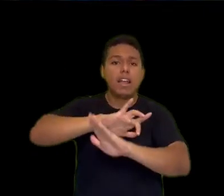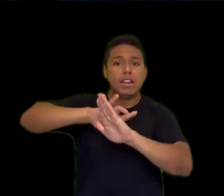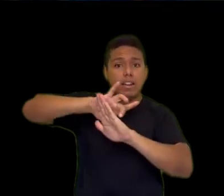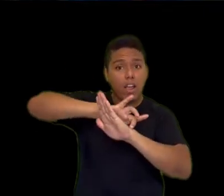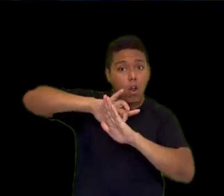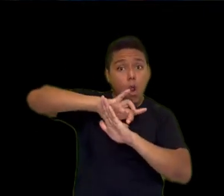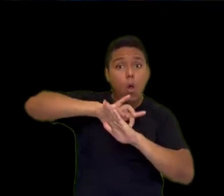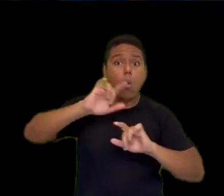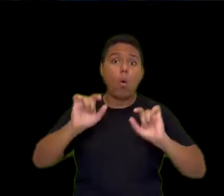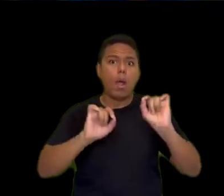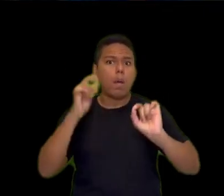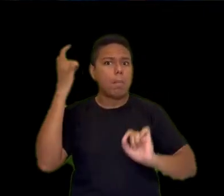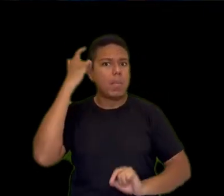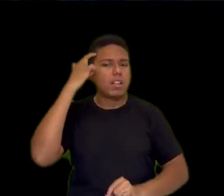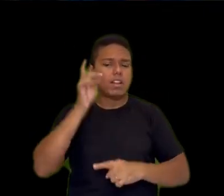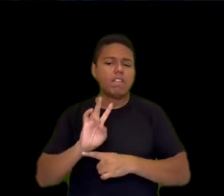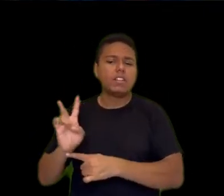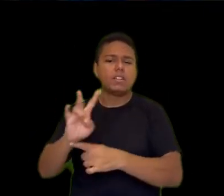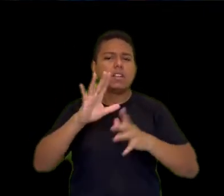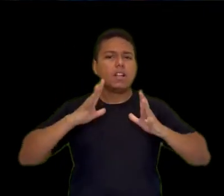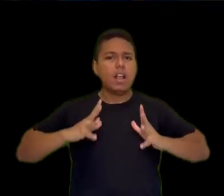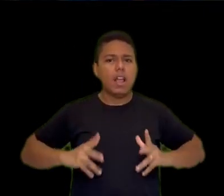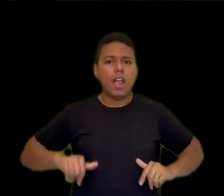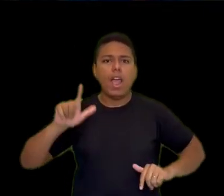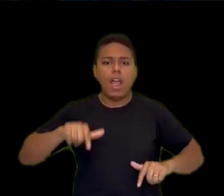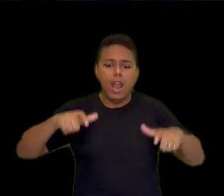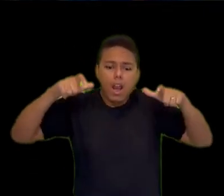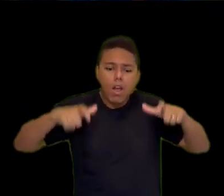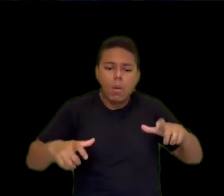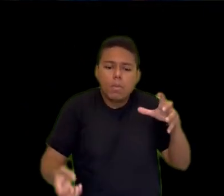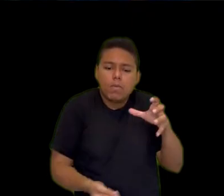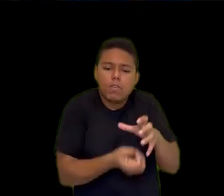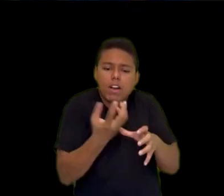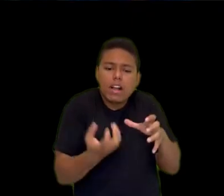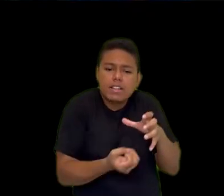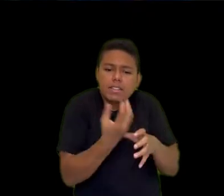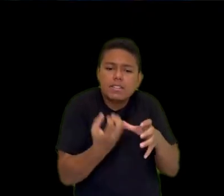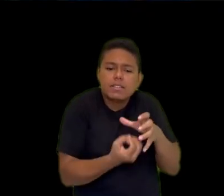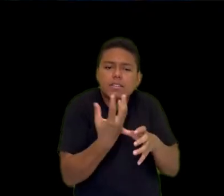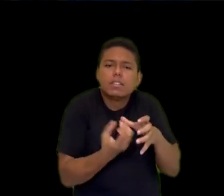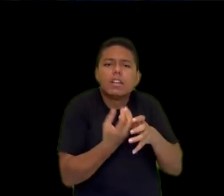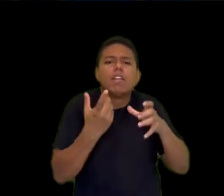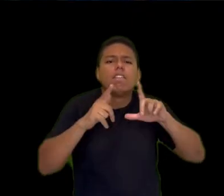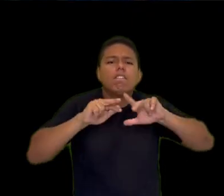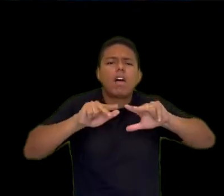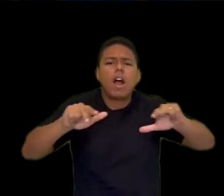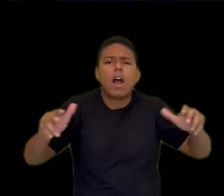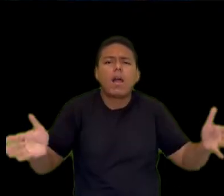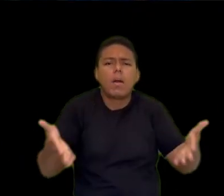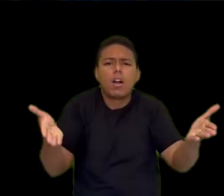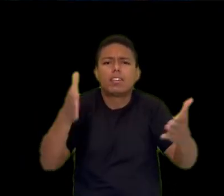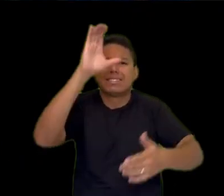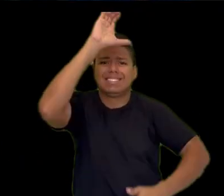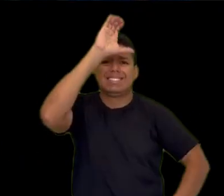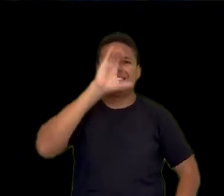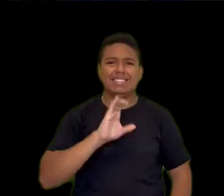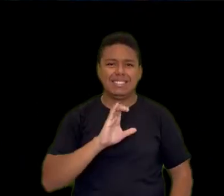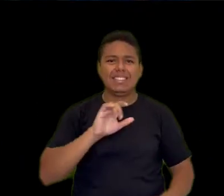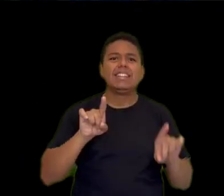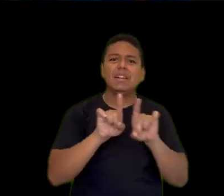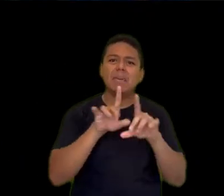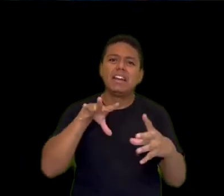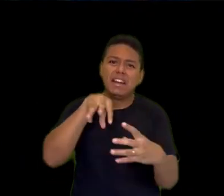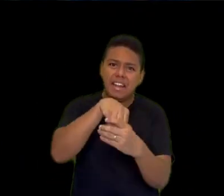da cidadania no campo da saúde coletiva e do Sistema Único da Saúde. É também um locus onde a